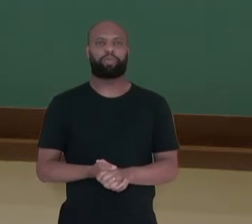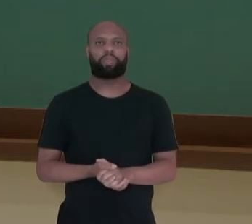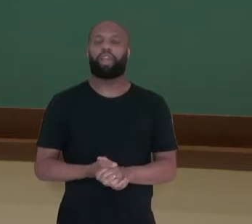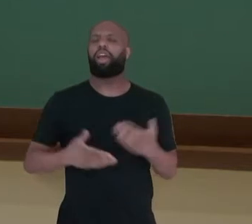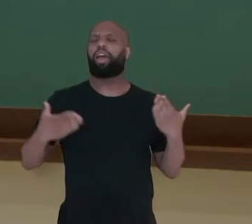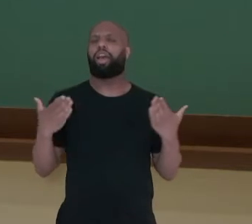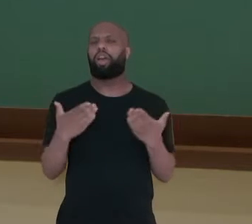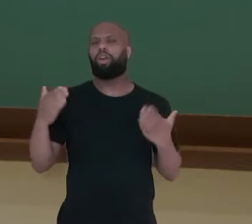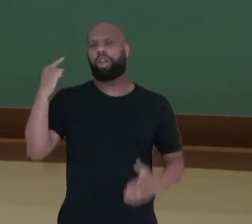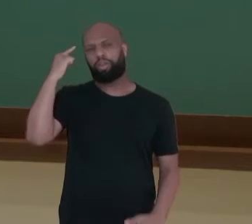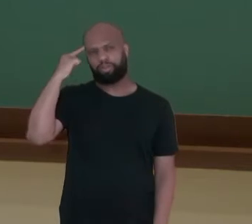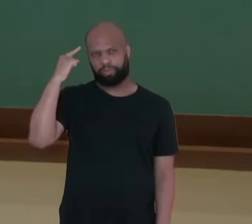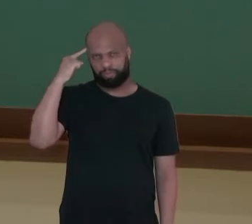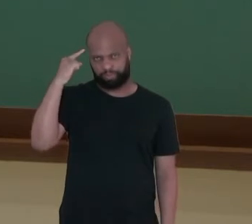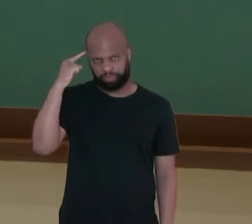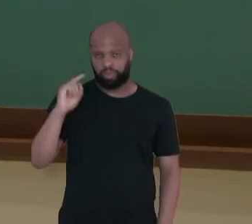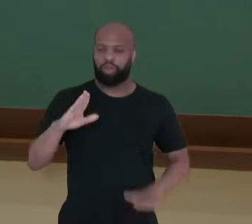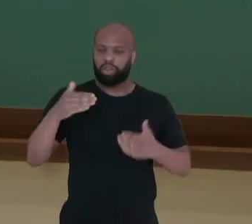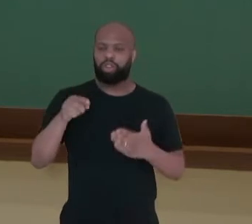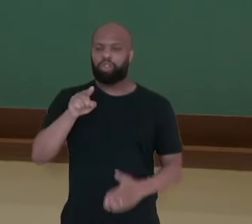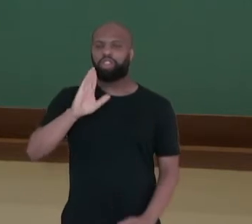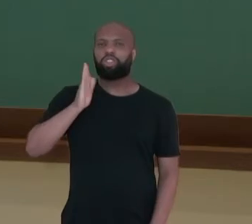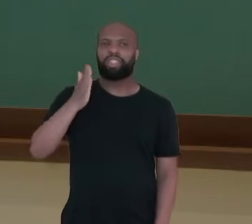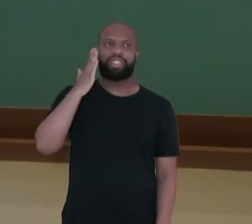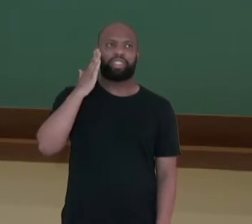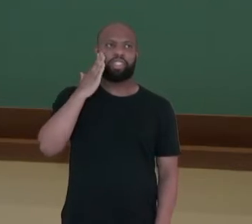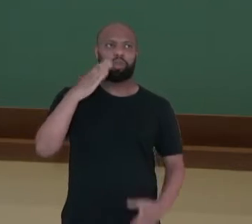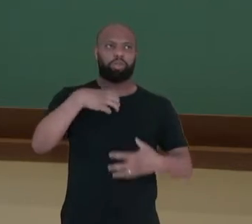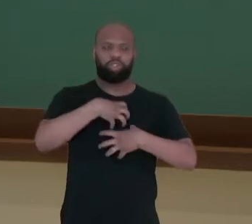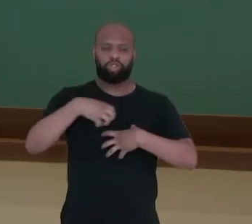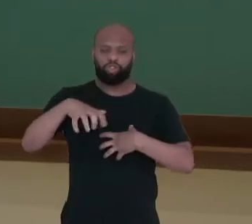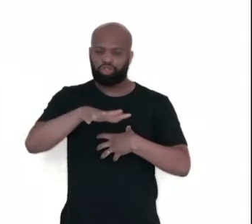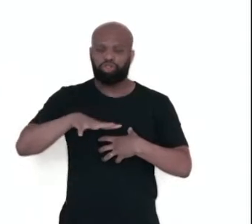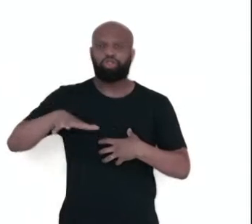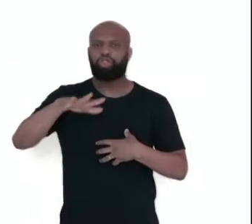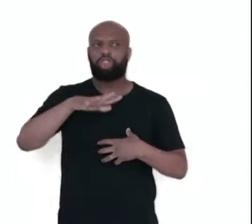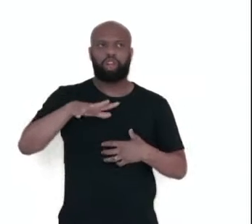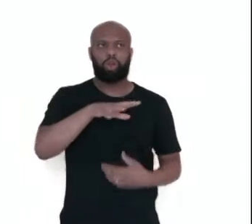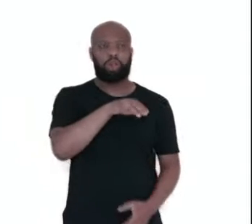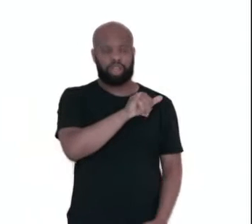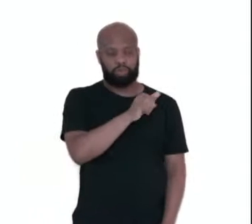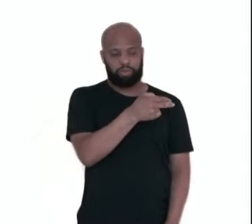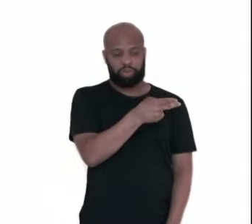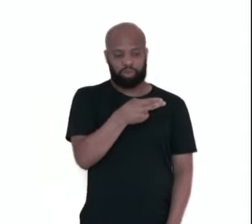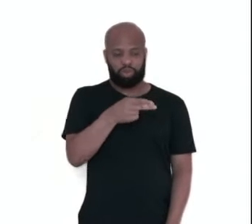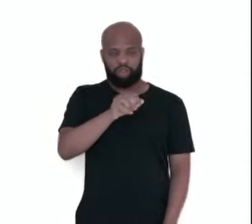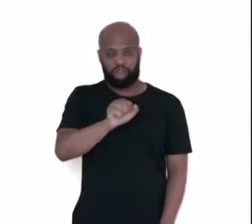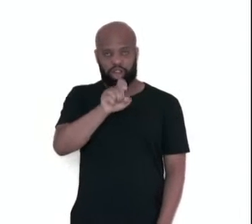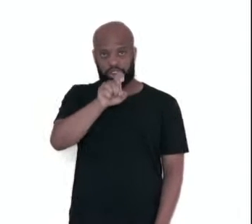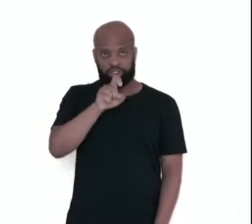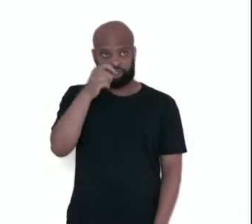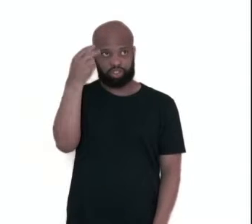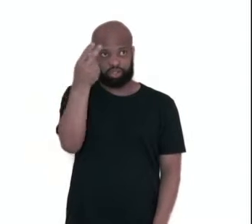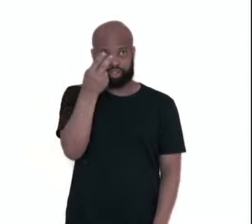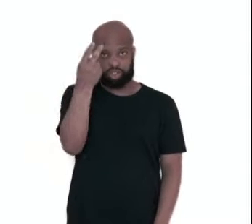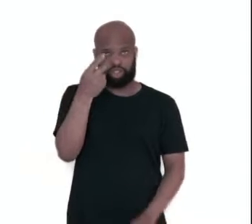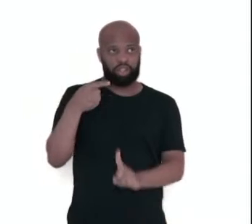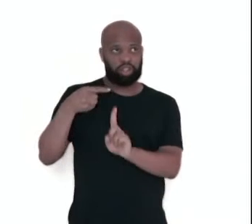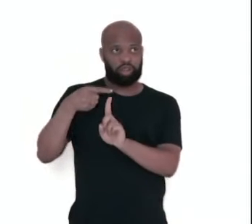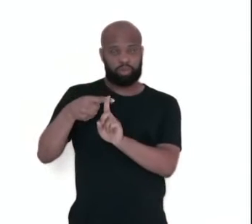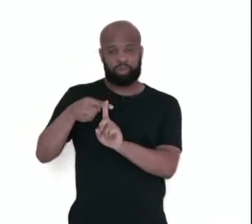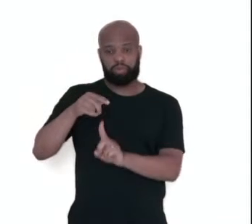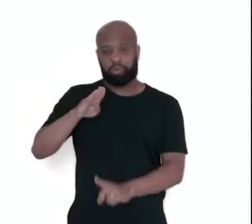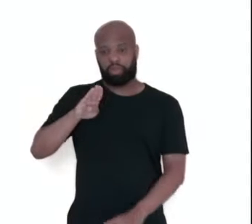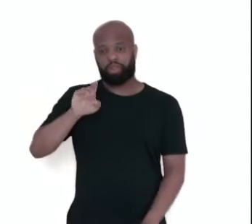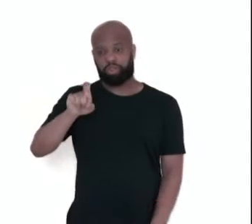Vamos pensar um pouco. Você já sabe que a forma geral de uma função quadrática é essa aqui, né? Y igual a x ao